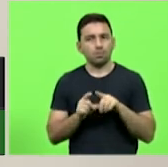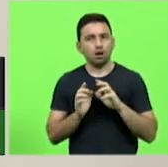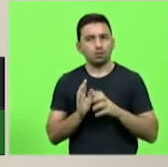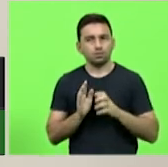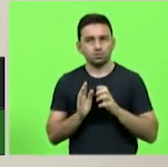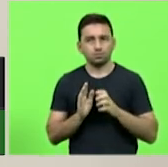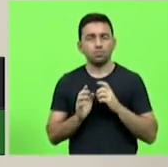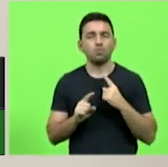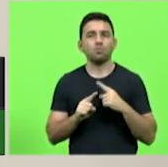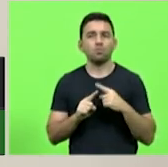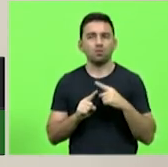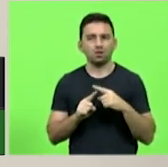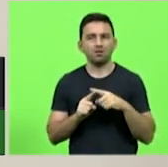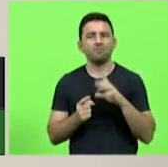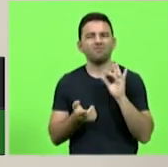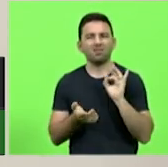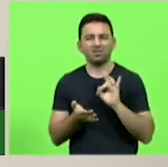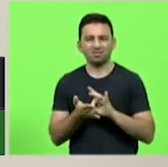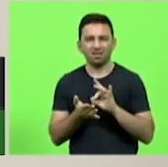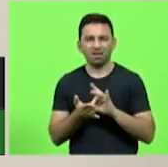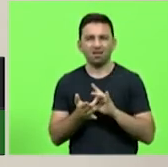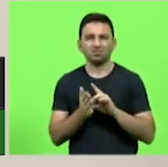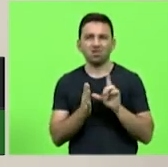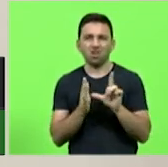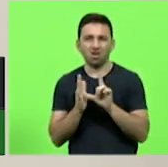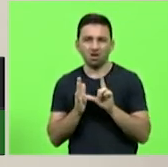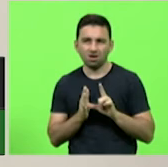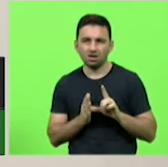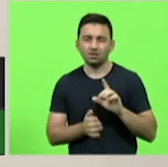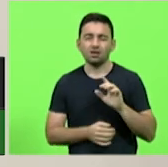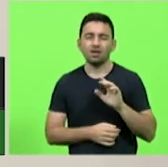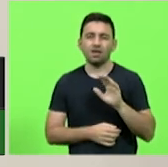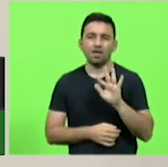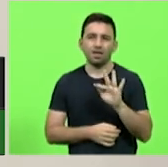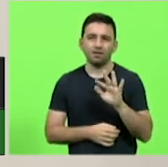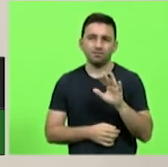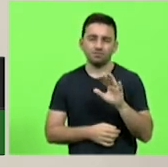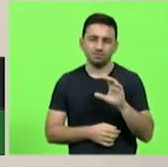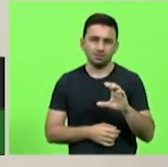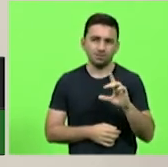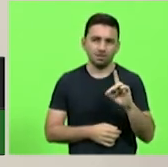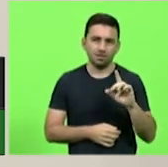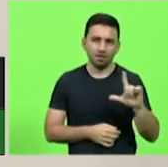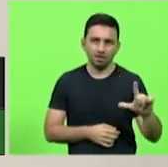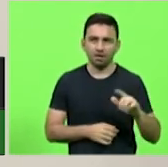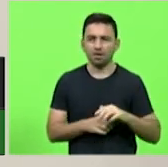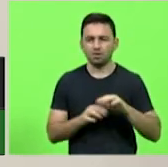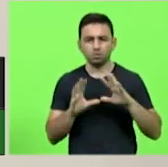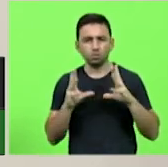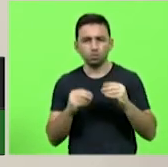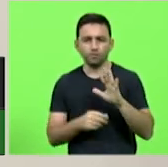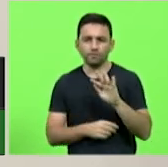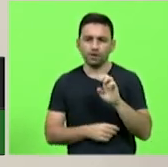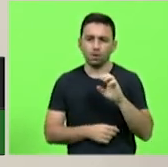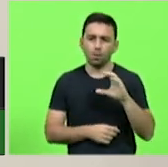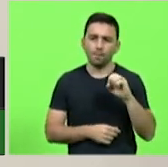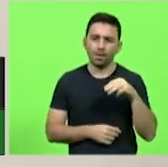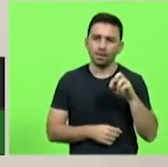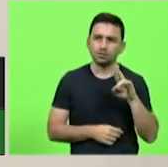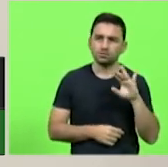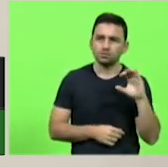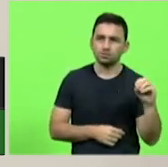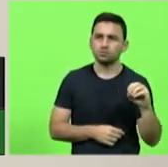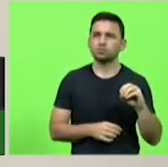que realmente o varejo, a indústria, em nome da FCDL, em nome da FEComércio, a indústria, o varejo,